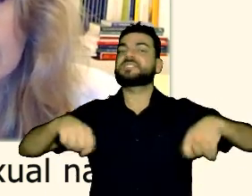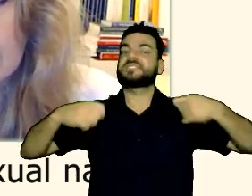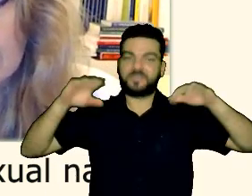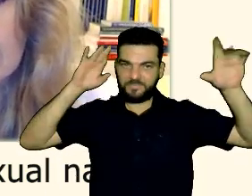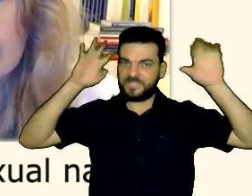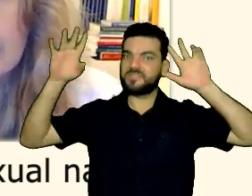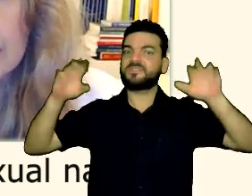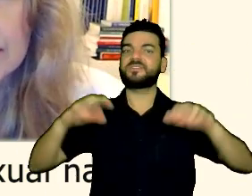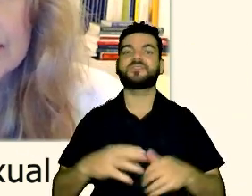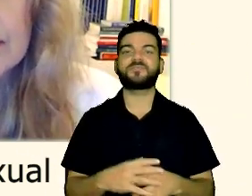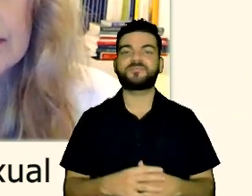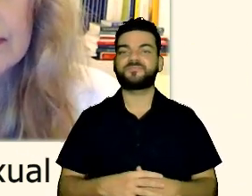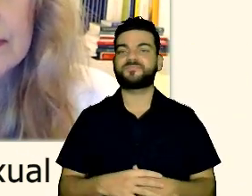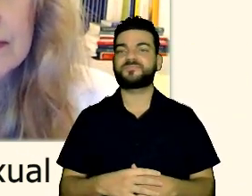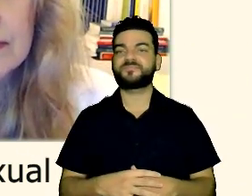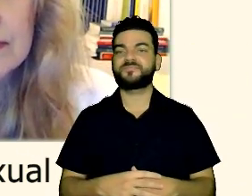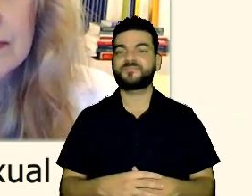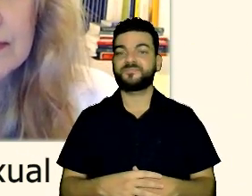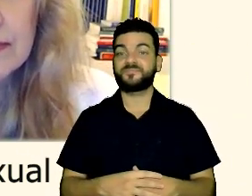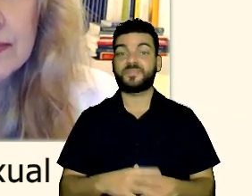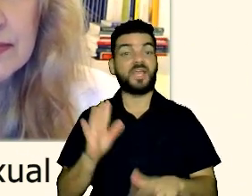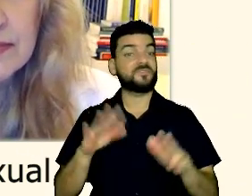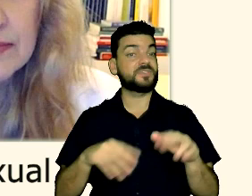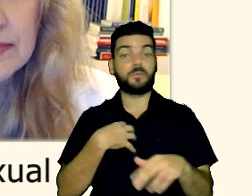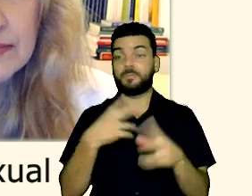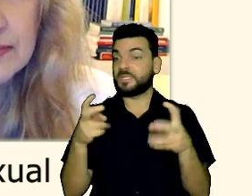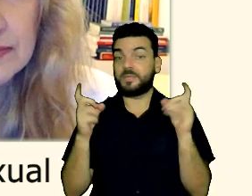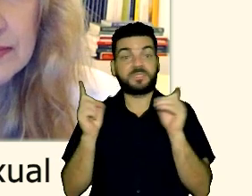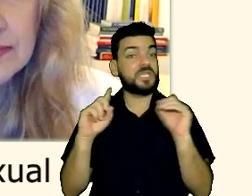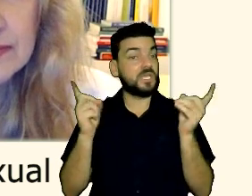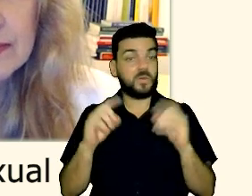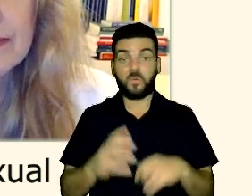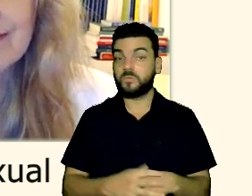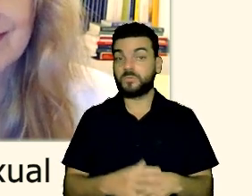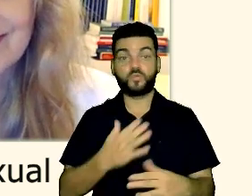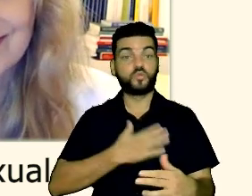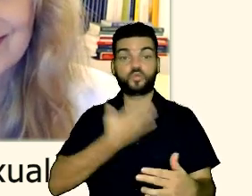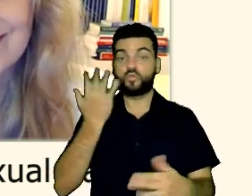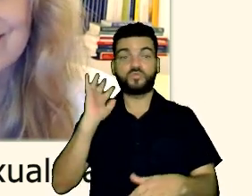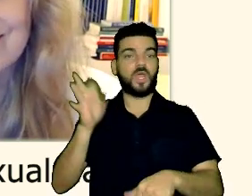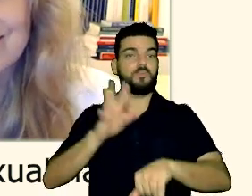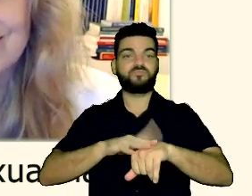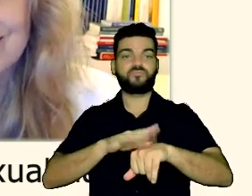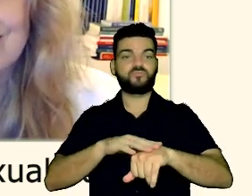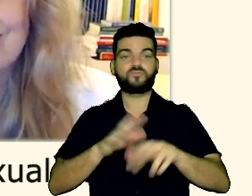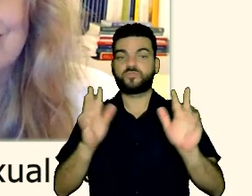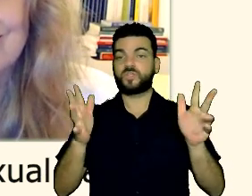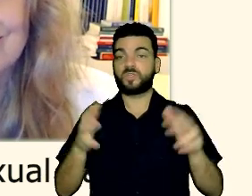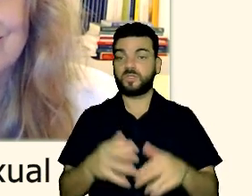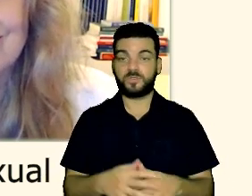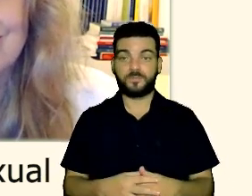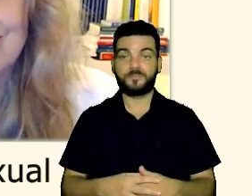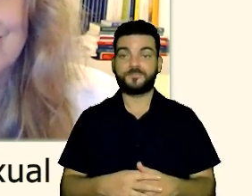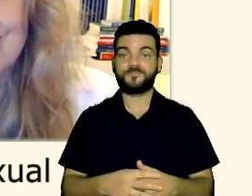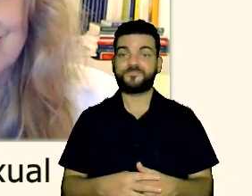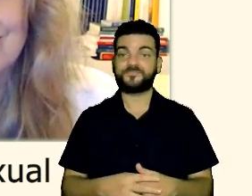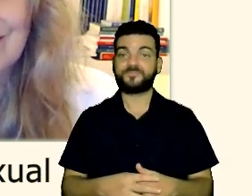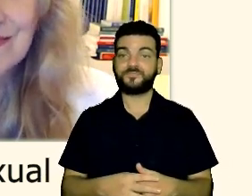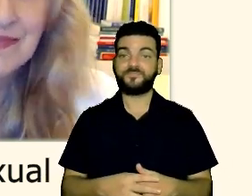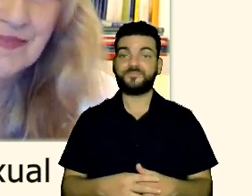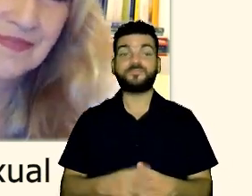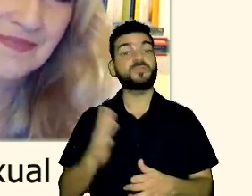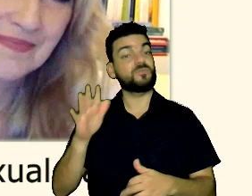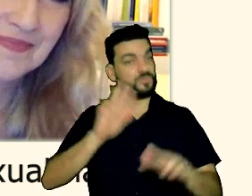comunicação, né? E perceber se nós mesmos não estamos já adoecendo, não é verdade? Porque com certeza.